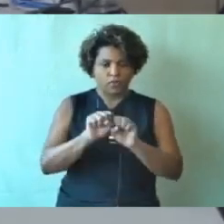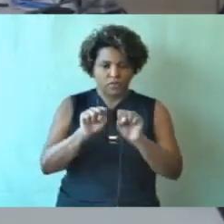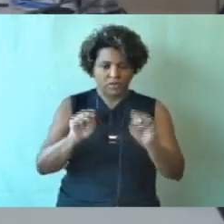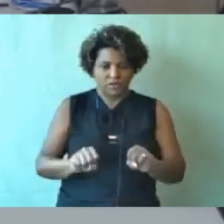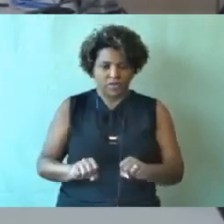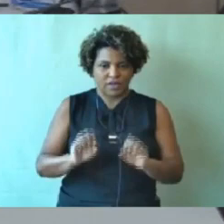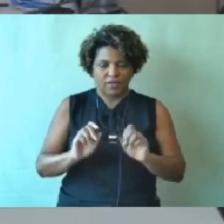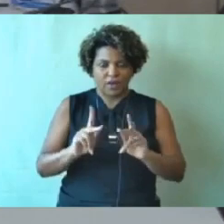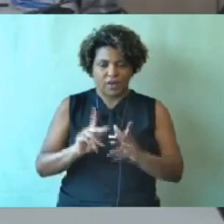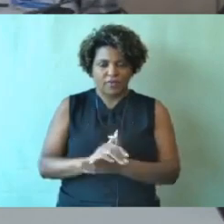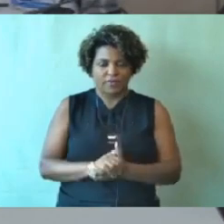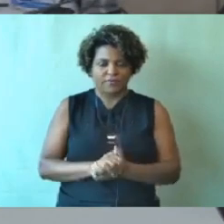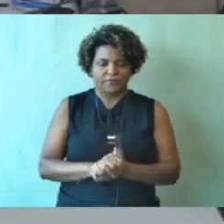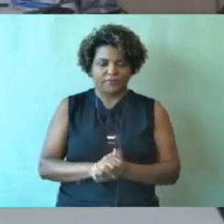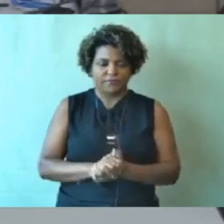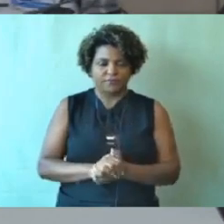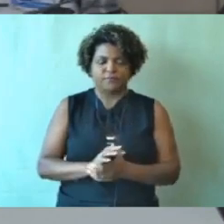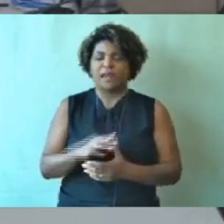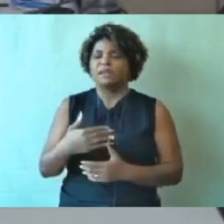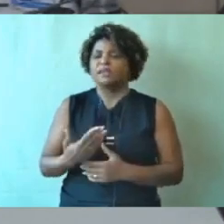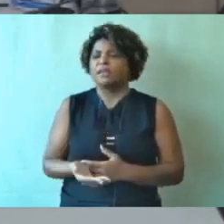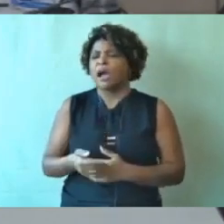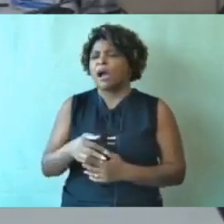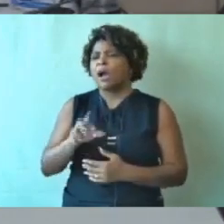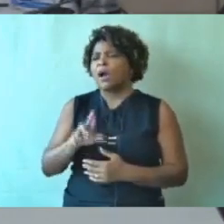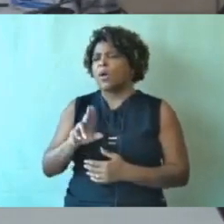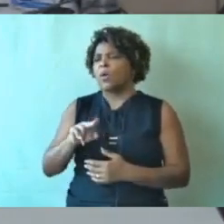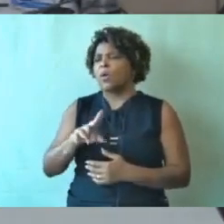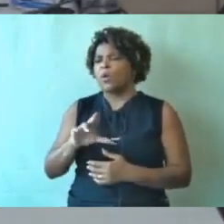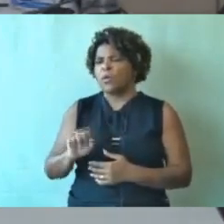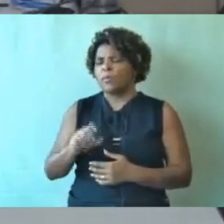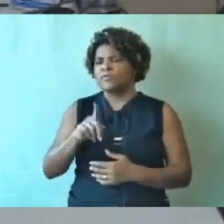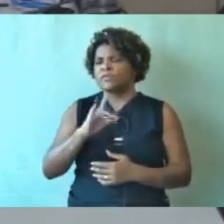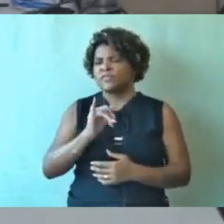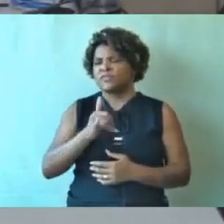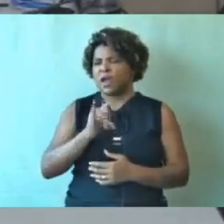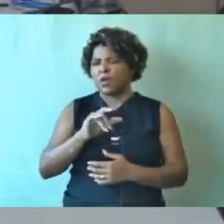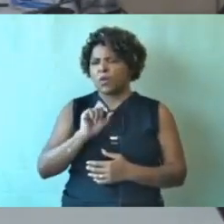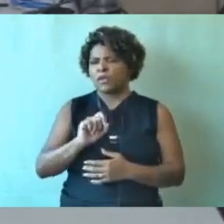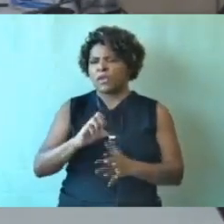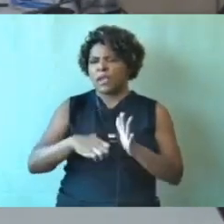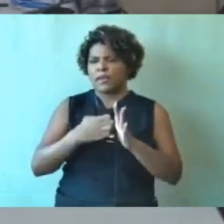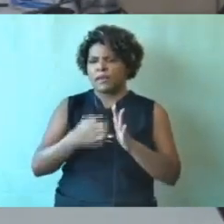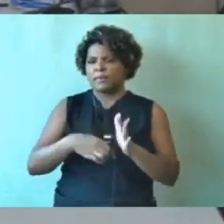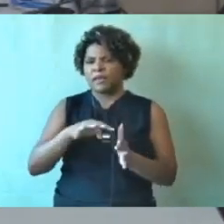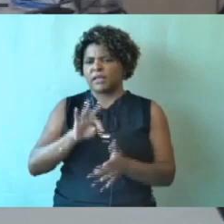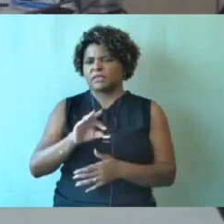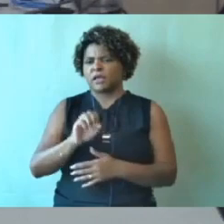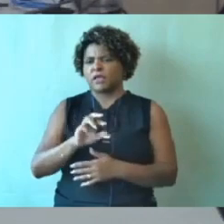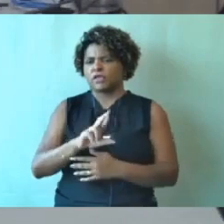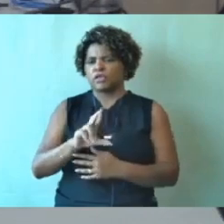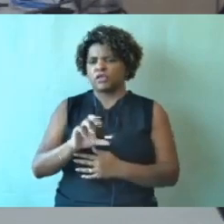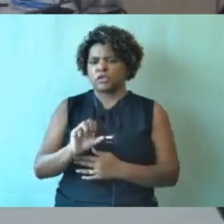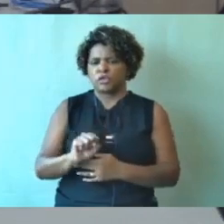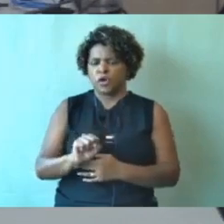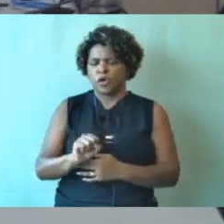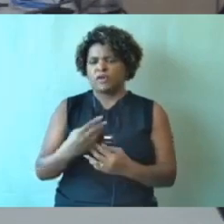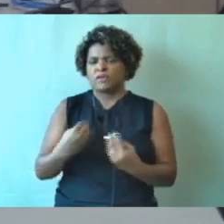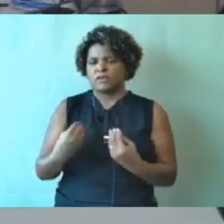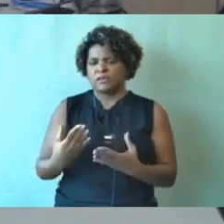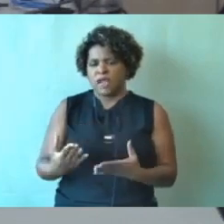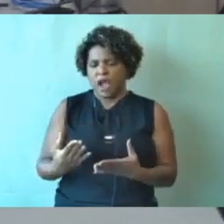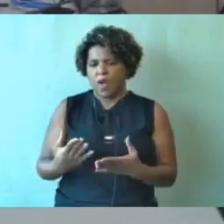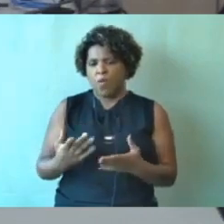Senhor Rubens, o senhor falou que a Torres delegou a uma empresa de gerenciamento de pagamento a possibilidade de passar